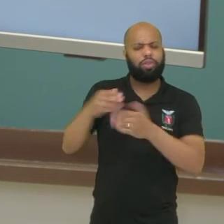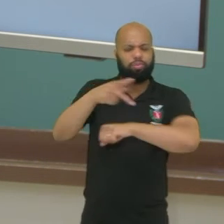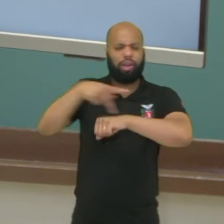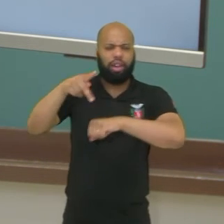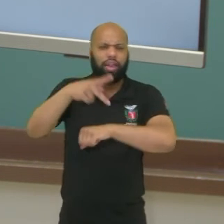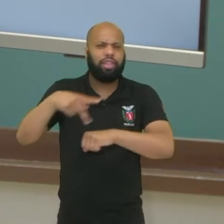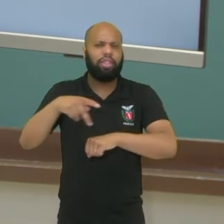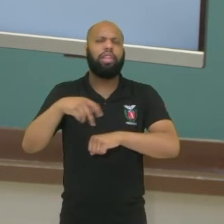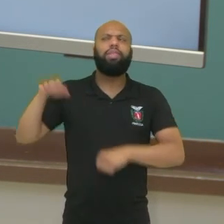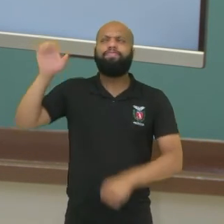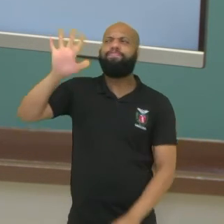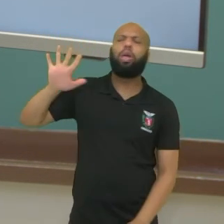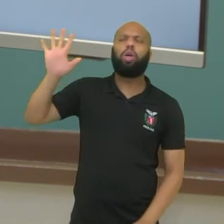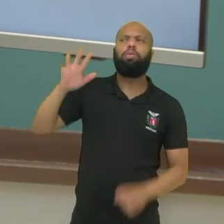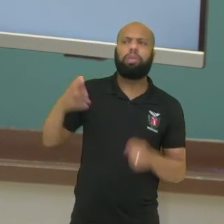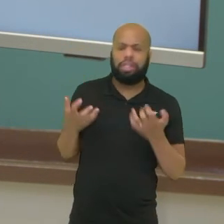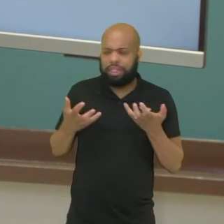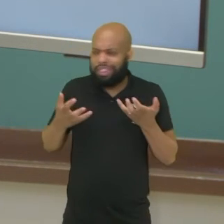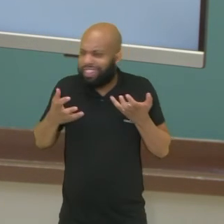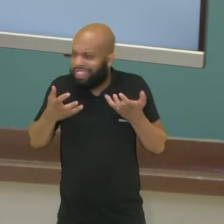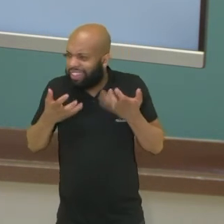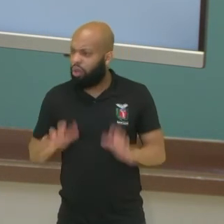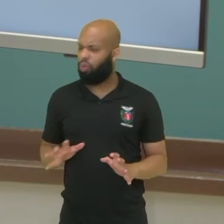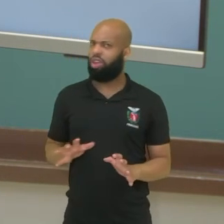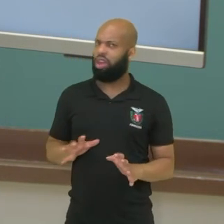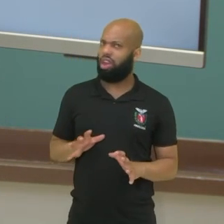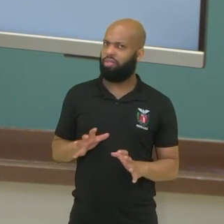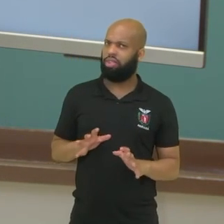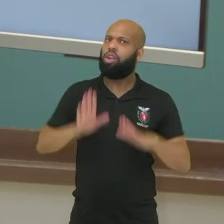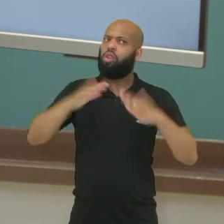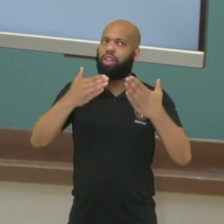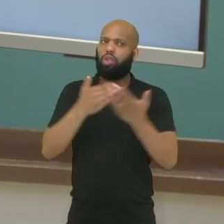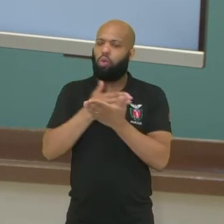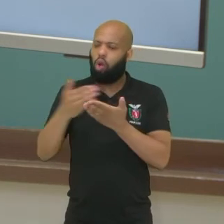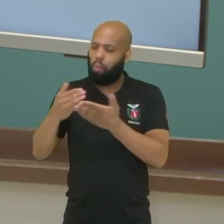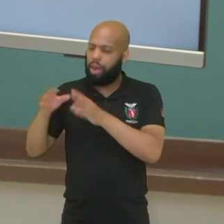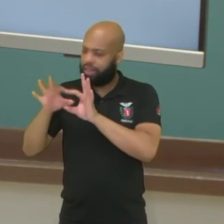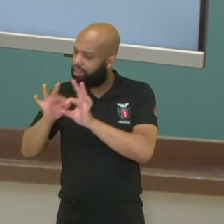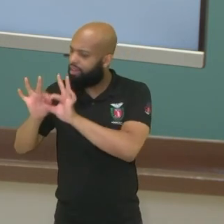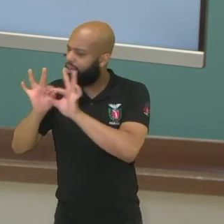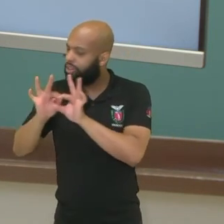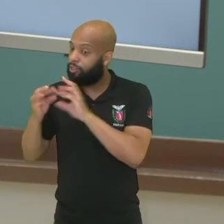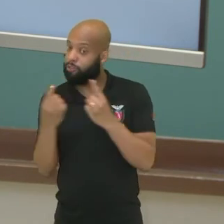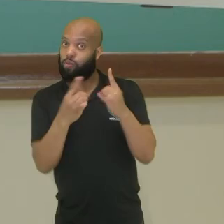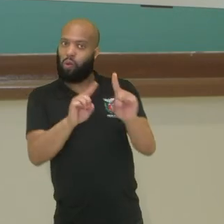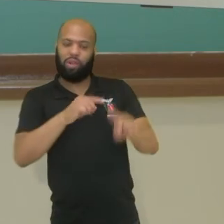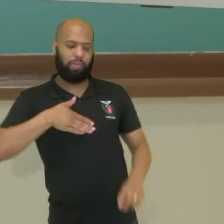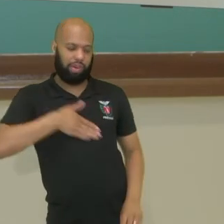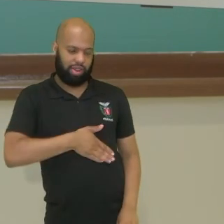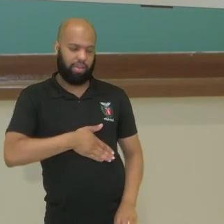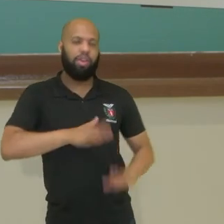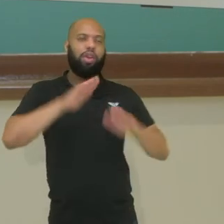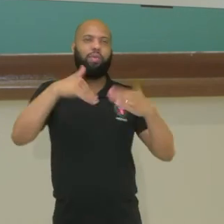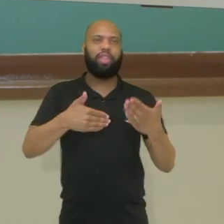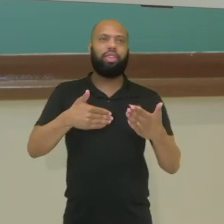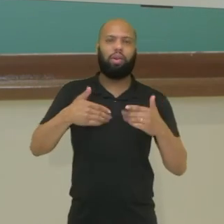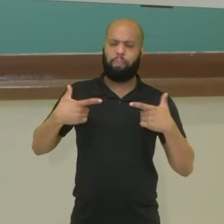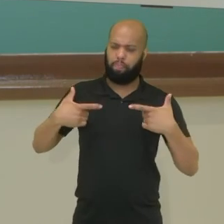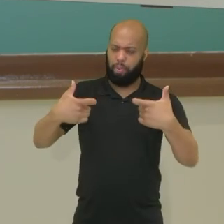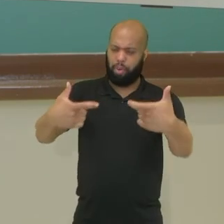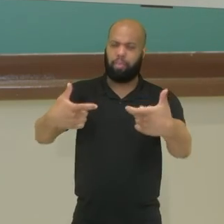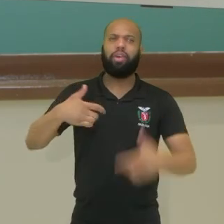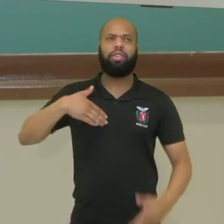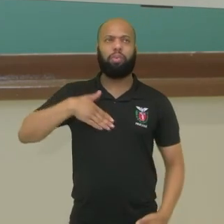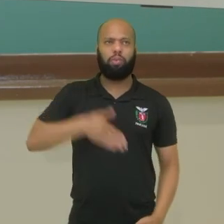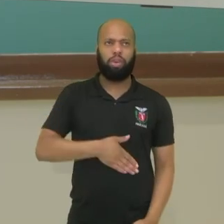Europa começam a criar uma aliança contra Napoleão Bonaparte, né? E essas guerras napoleônicas vão causar aí